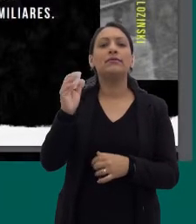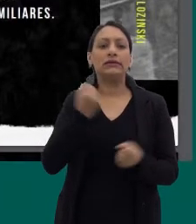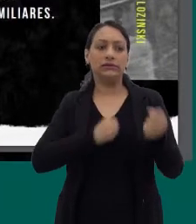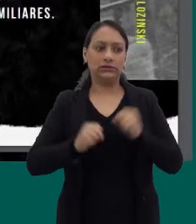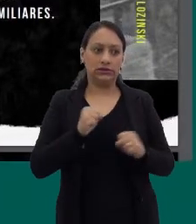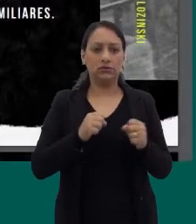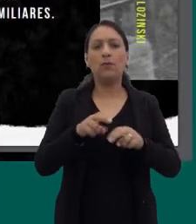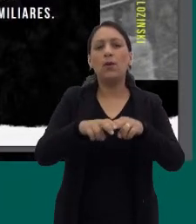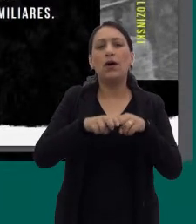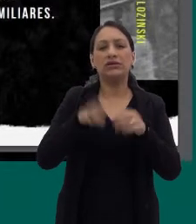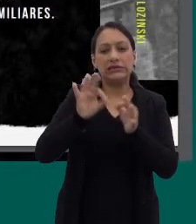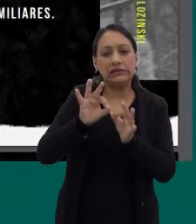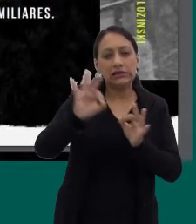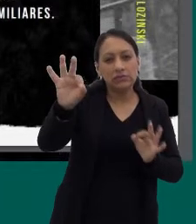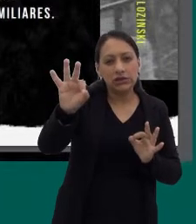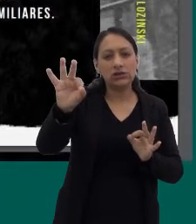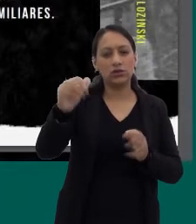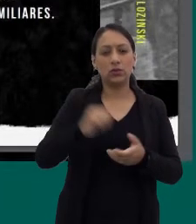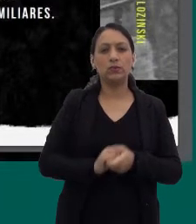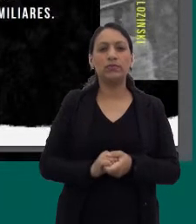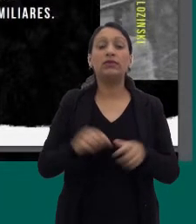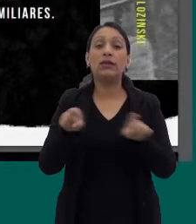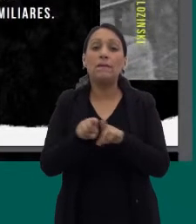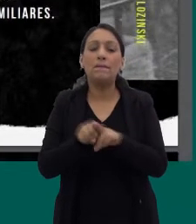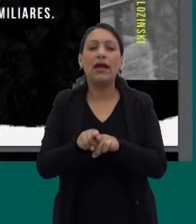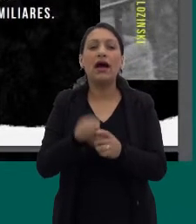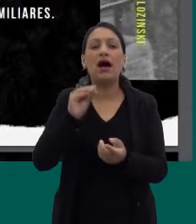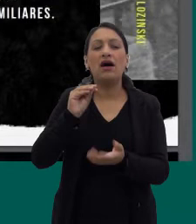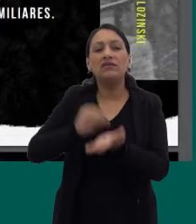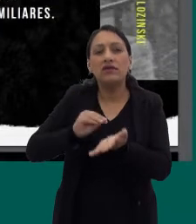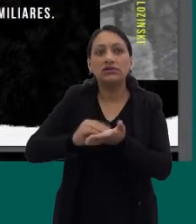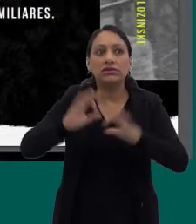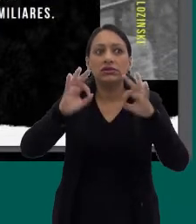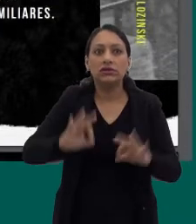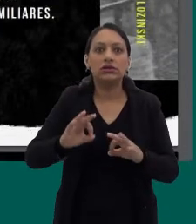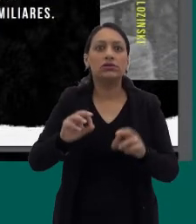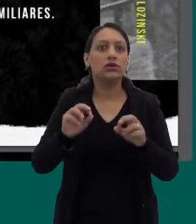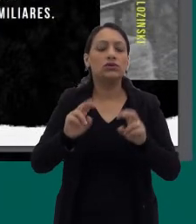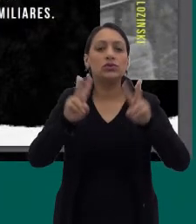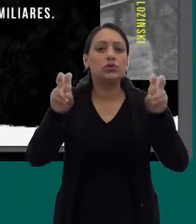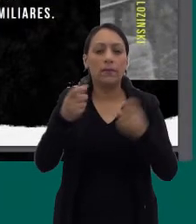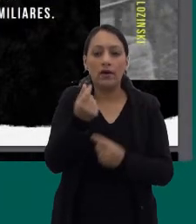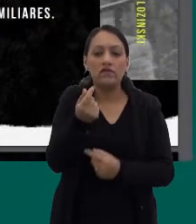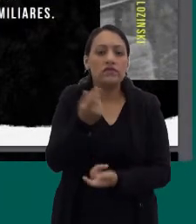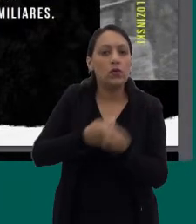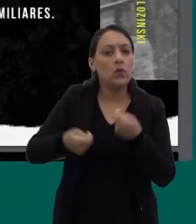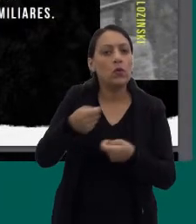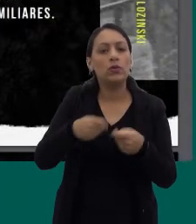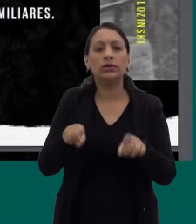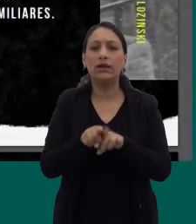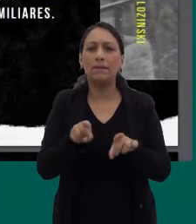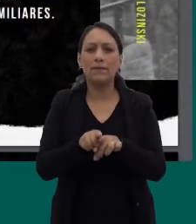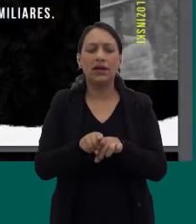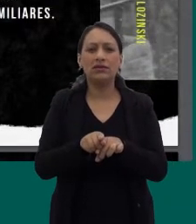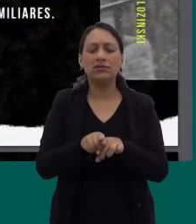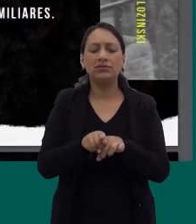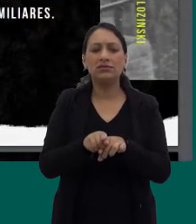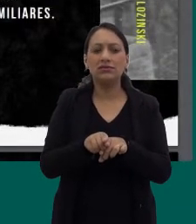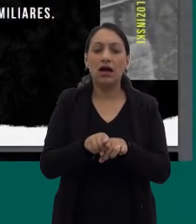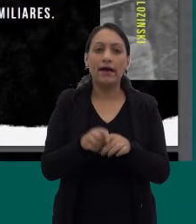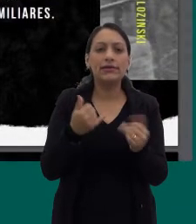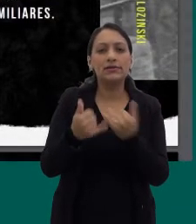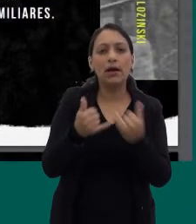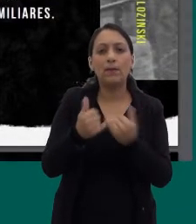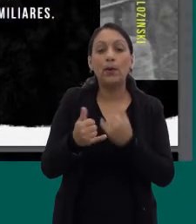físico, às incertezas econômicas, né? A educação, de certa forma, interrompida de forma presencial, onde a gente